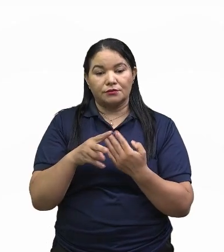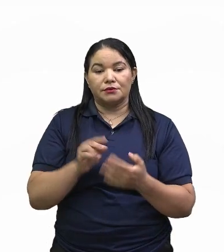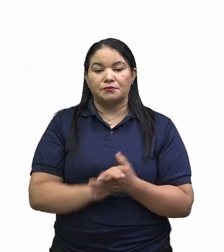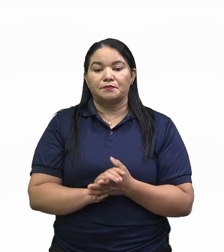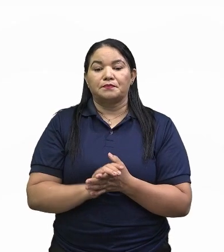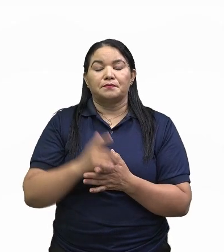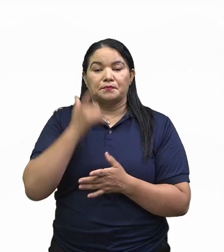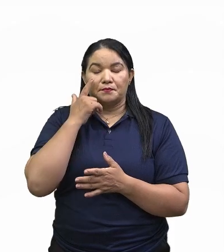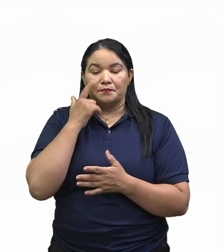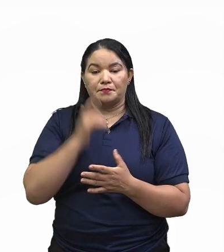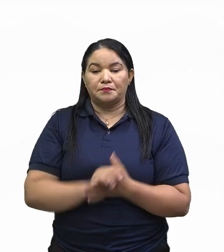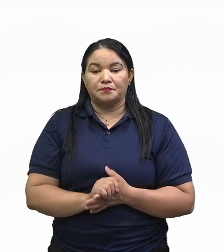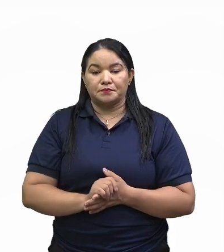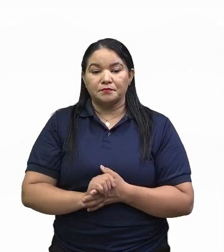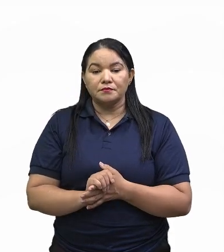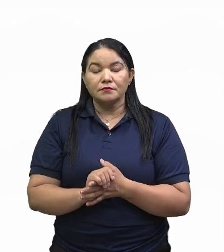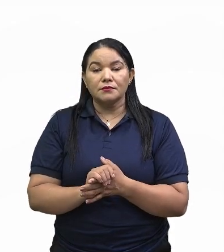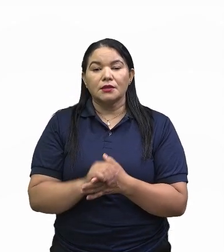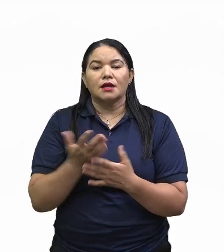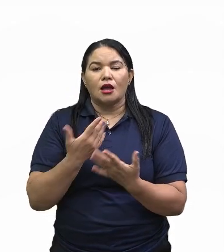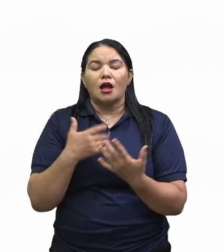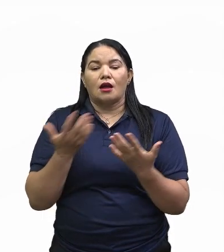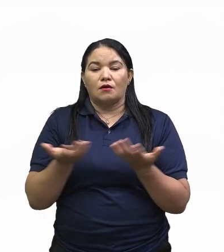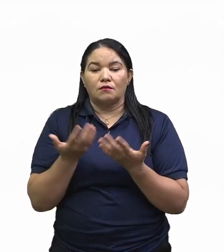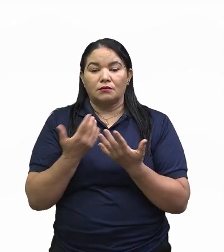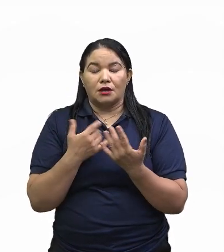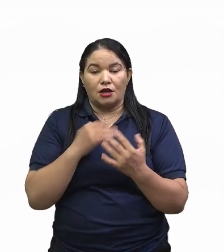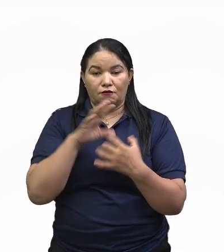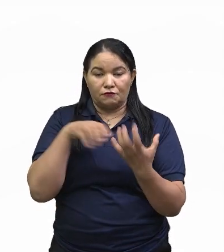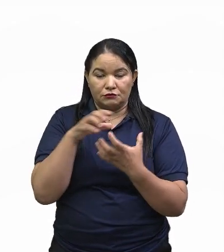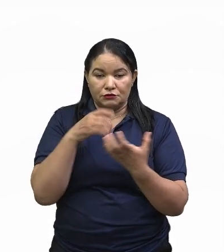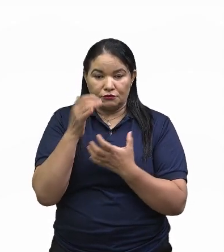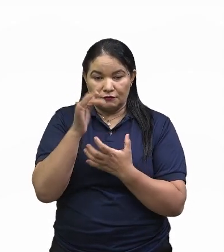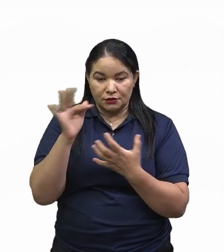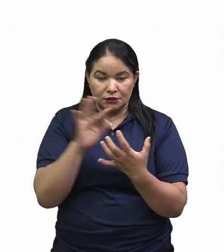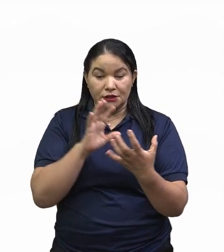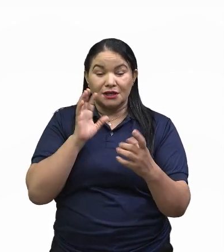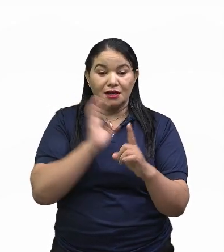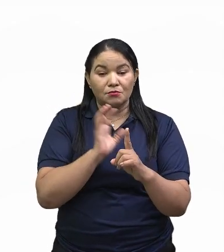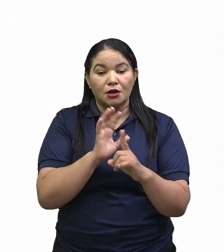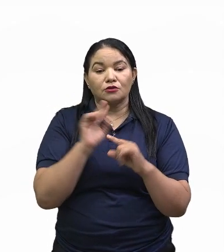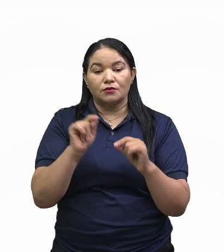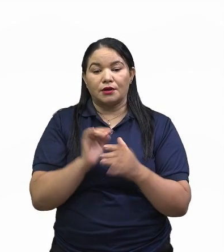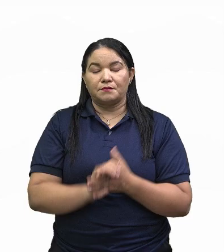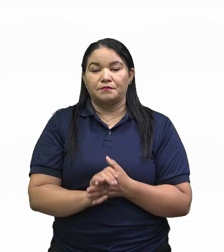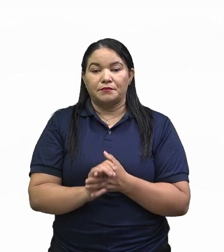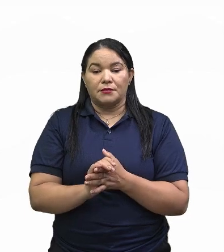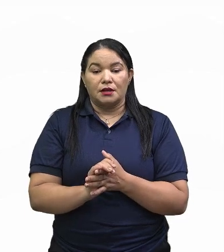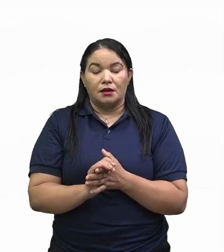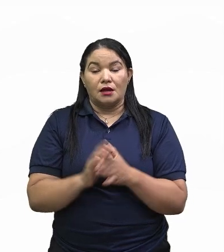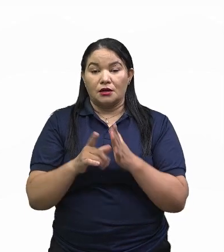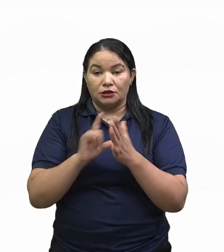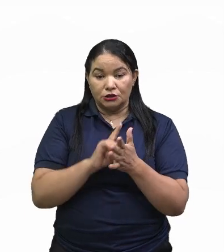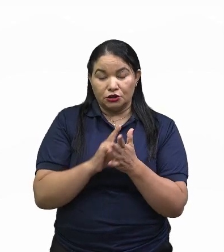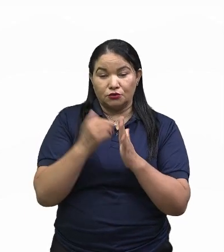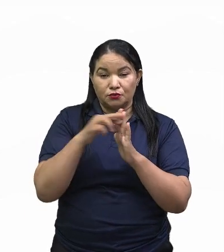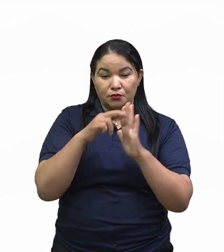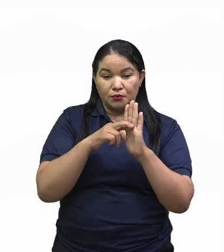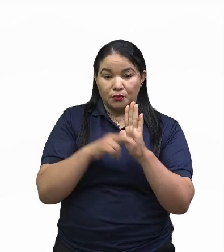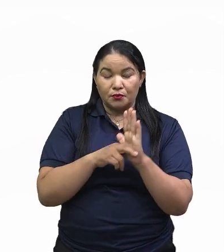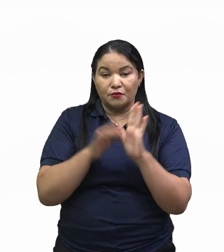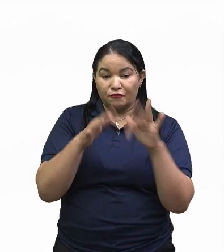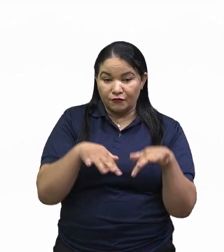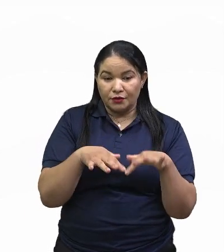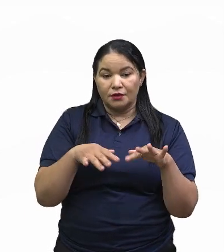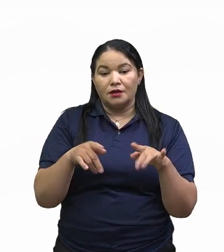consequências. Quais são os impactos da Revolução Francesa, né? O fim do antigo regime, né? A